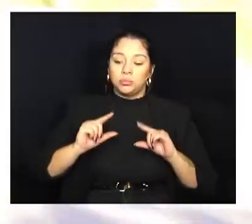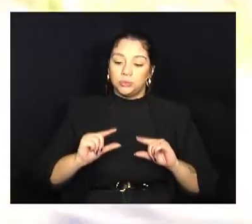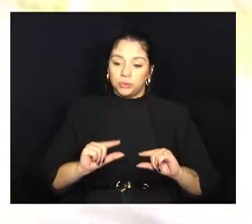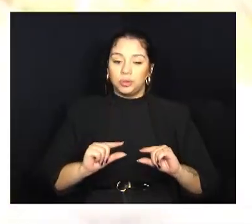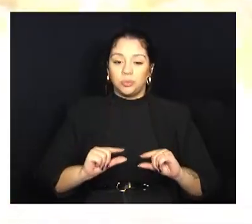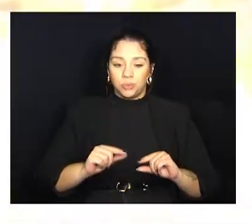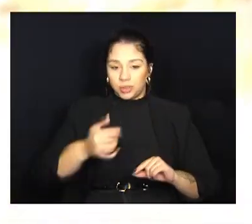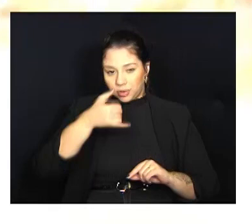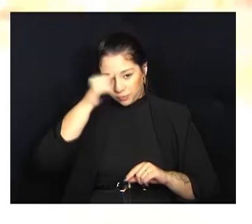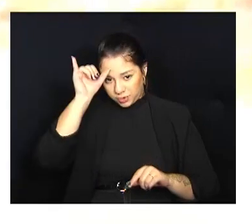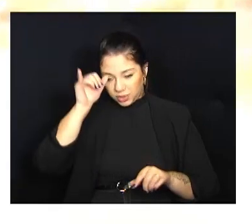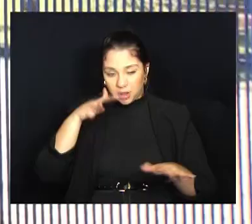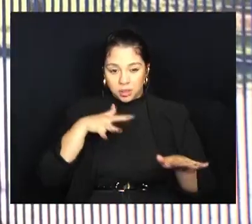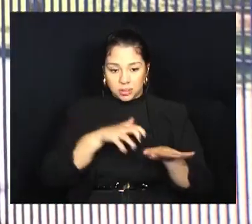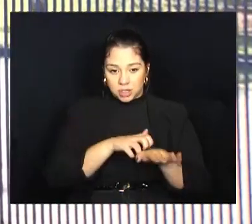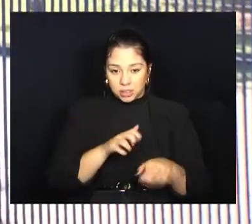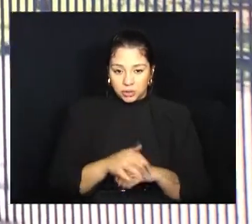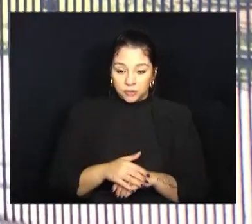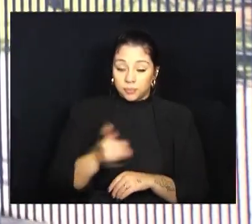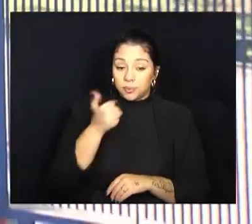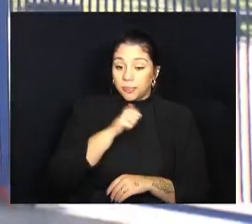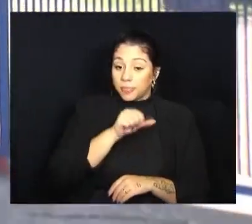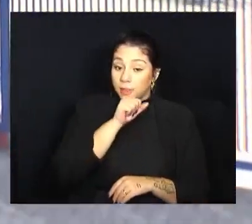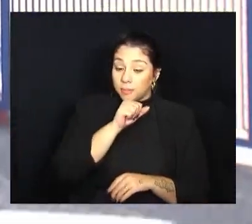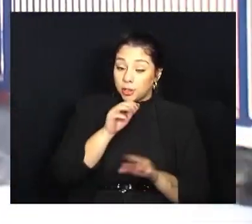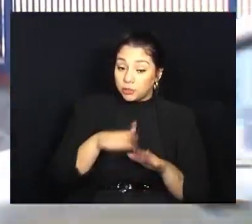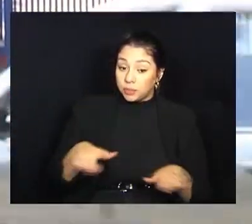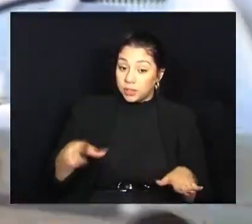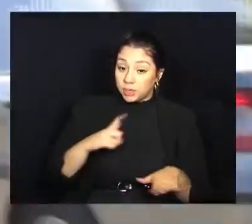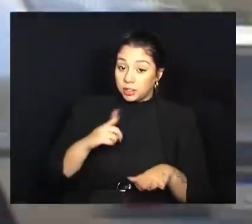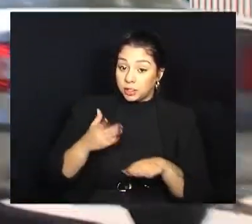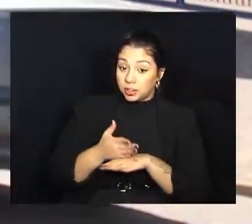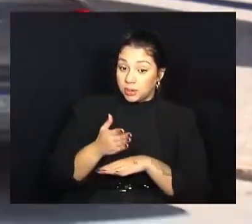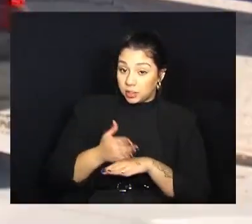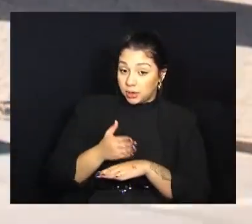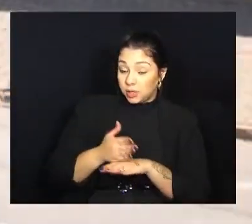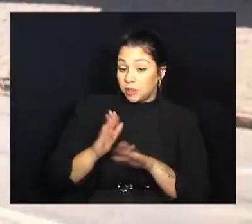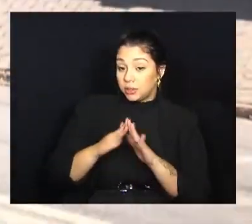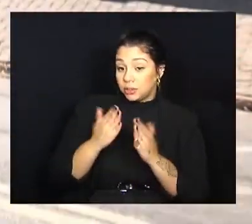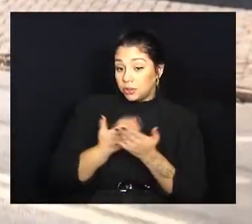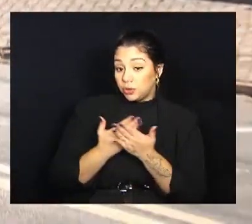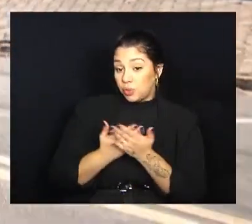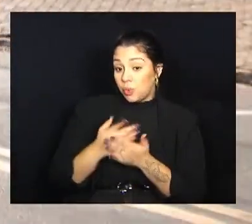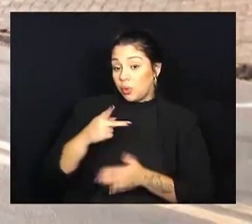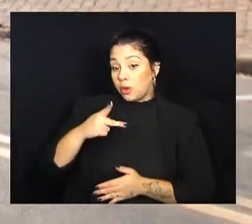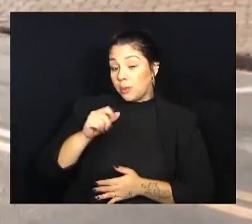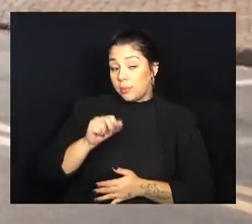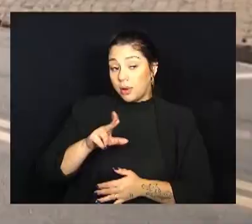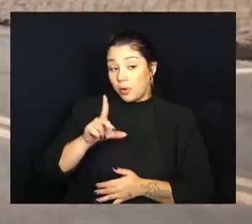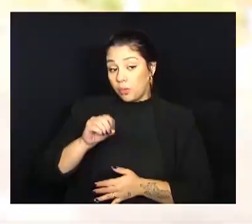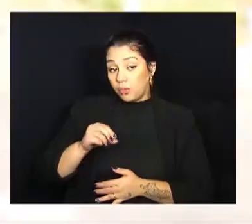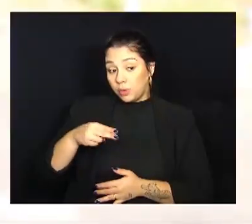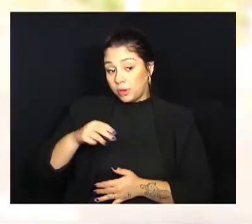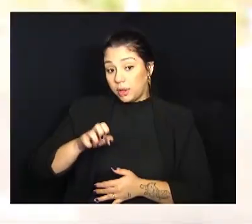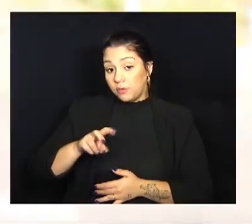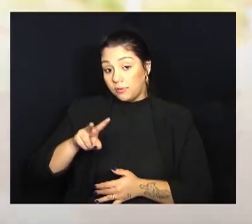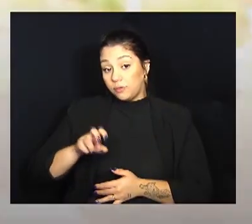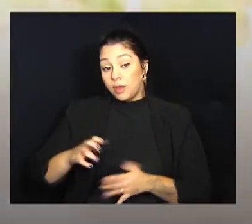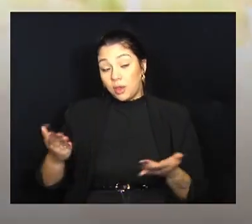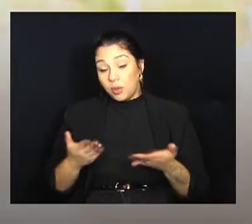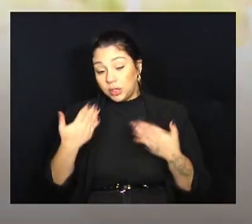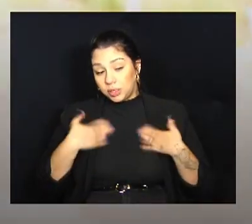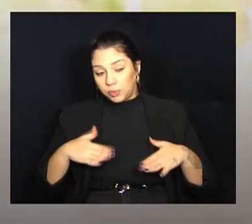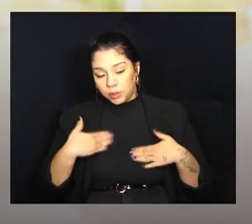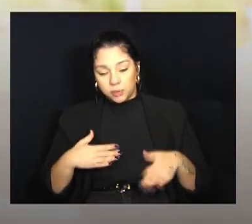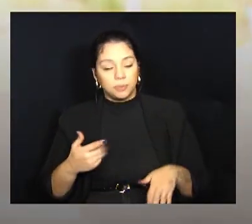aqui. Mãe de uma criança que frequenta a nave-mãe Professor Paulo Reglos Neves Freire, Selma agora está mais tranquila. Eu moro aqui no